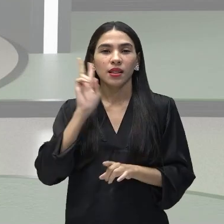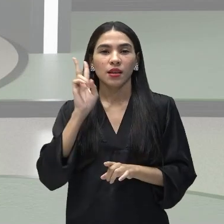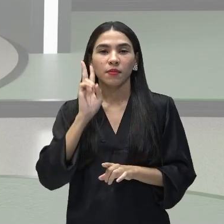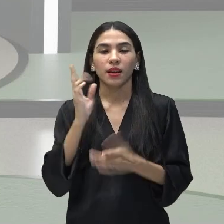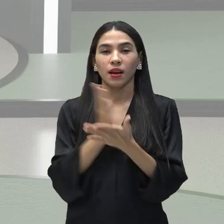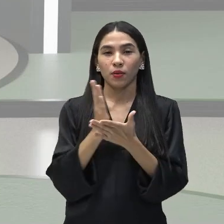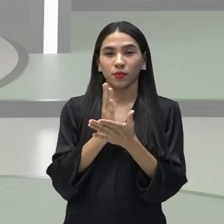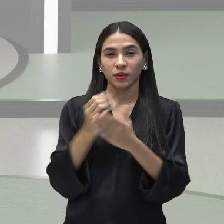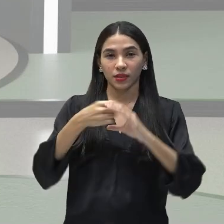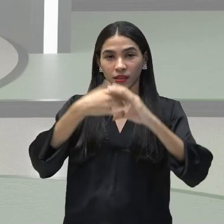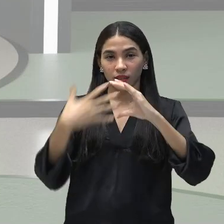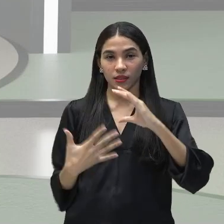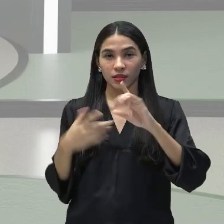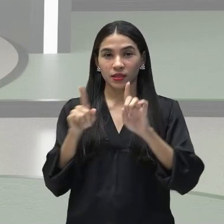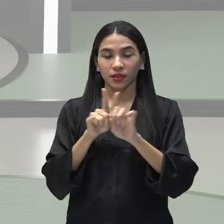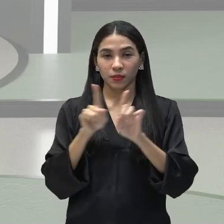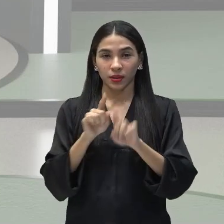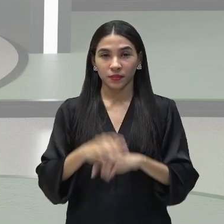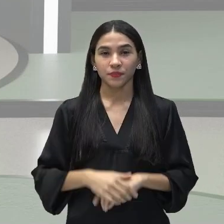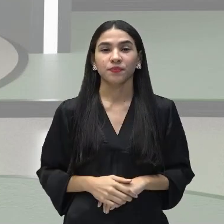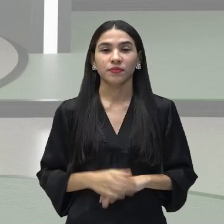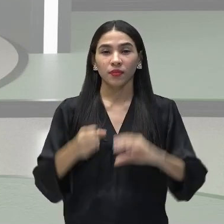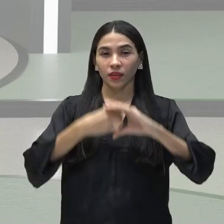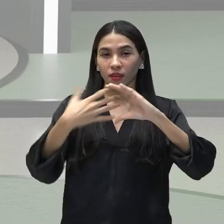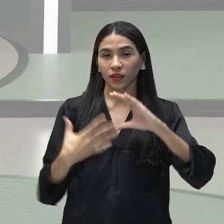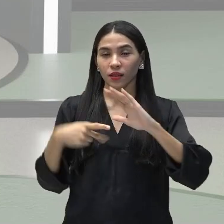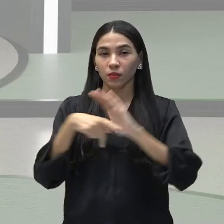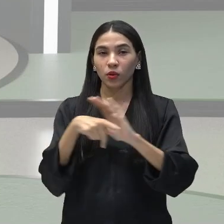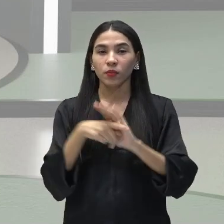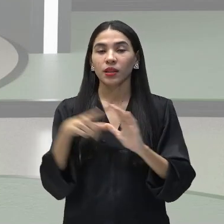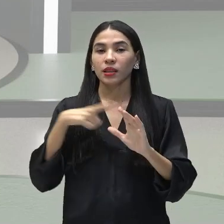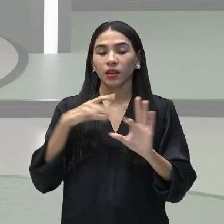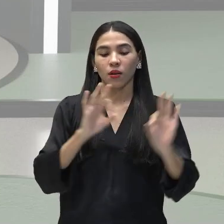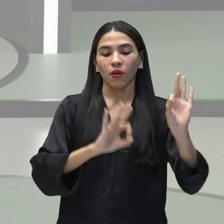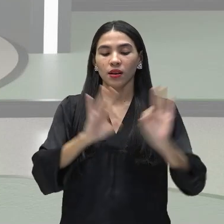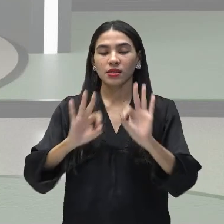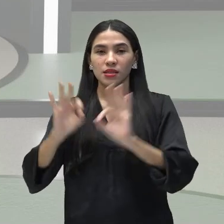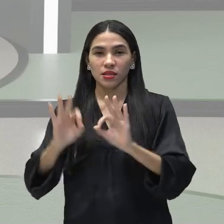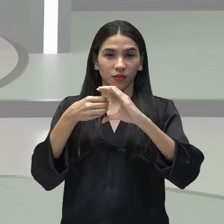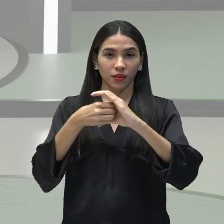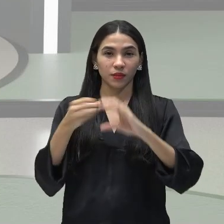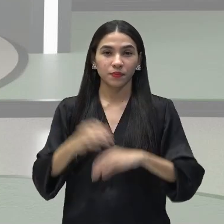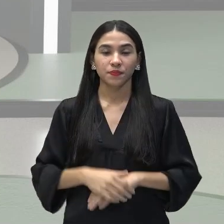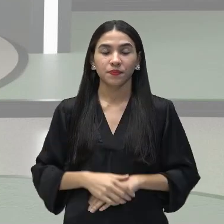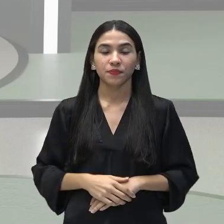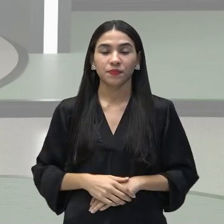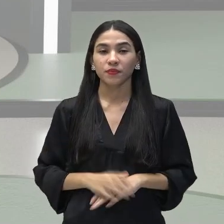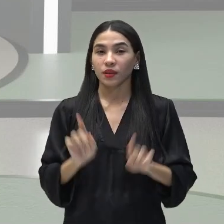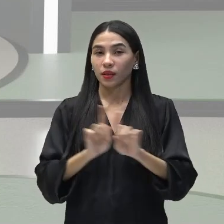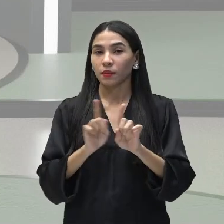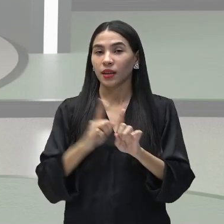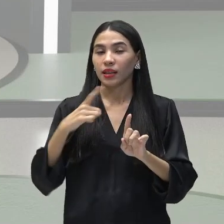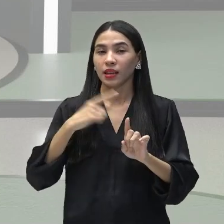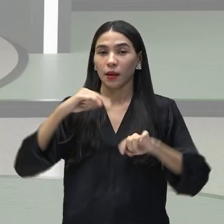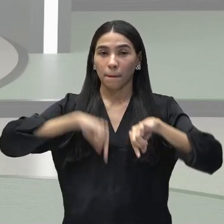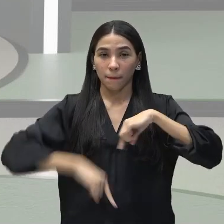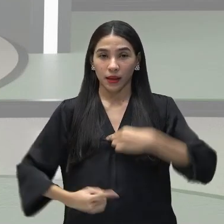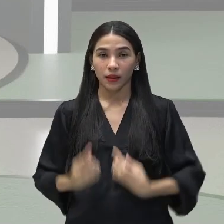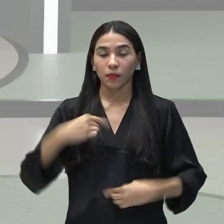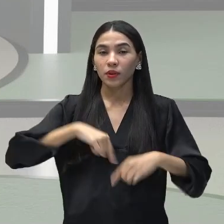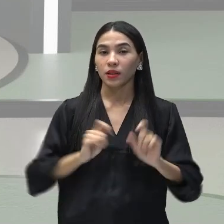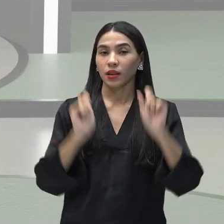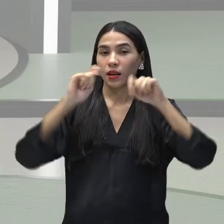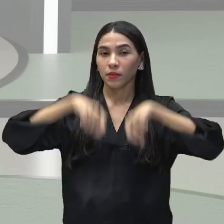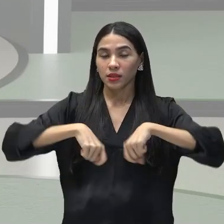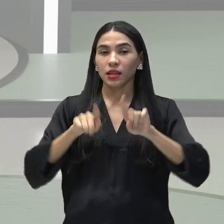características. Um ser vivo ele é caracterizado por possuir organização celular, por possuir metabolismo, capacidade